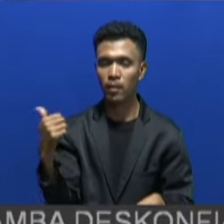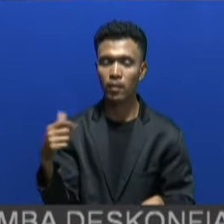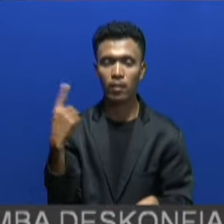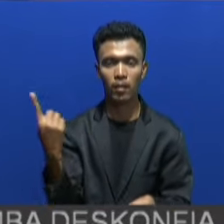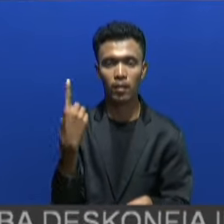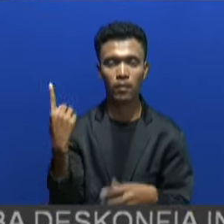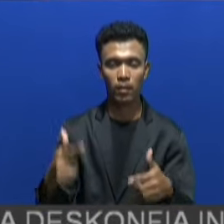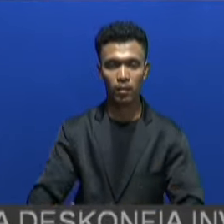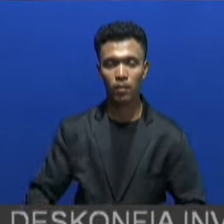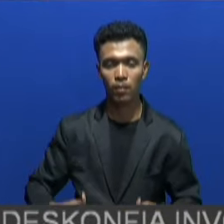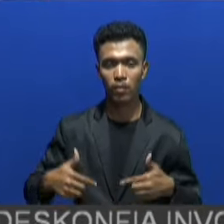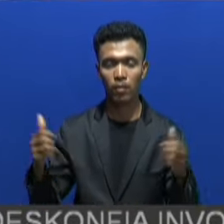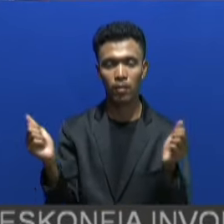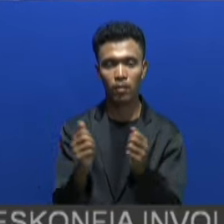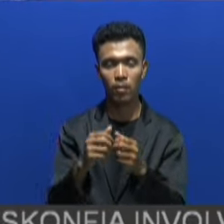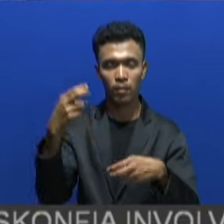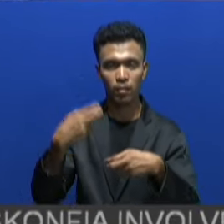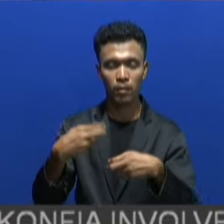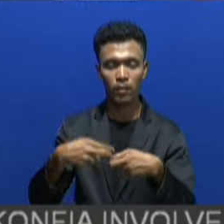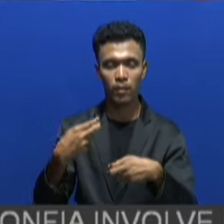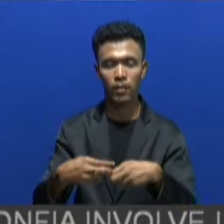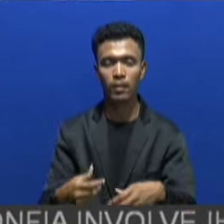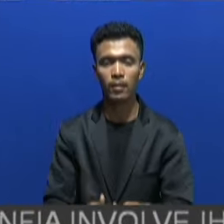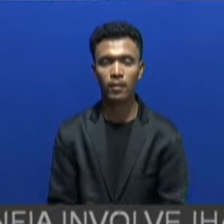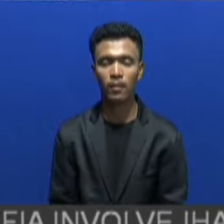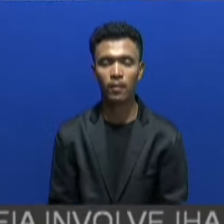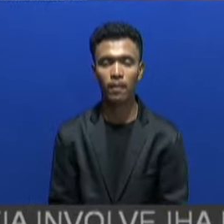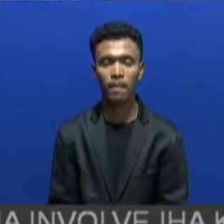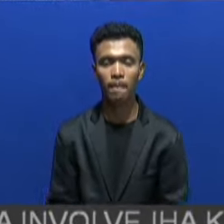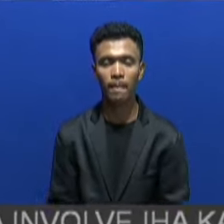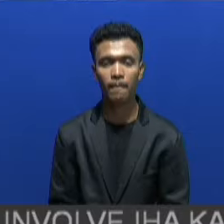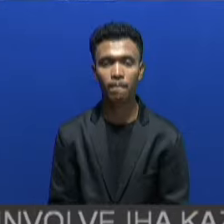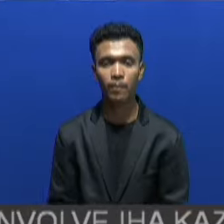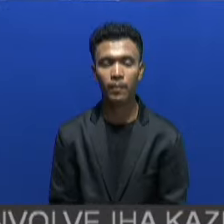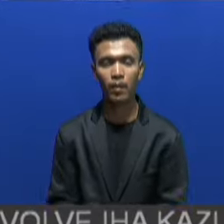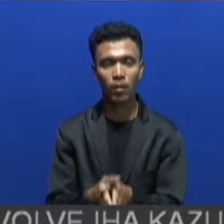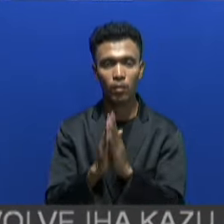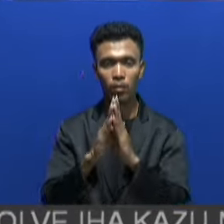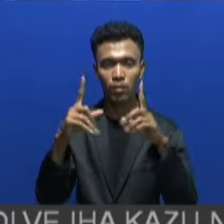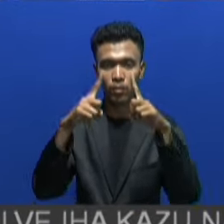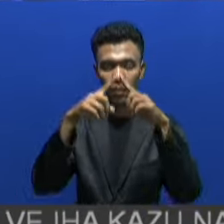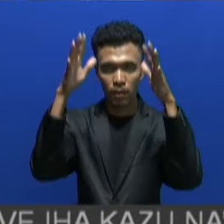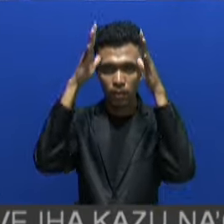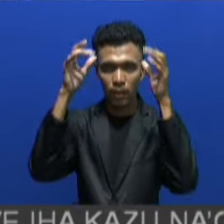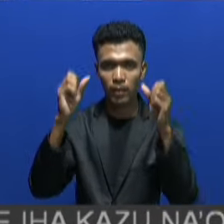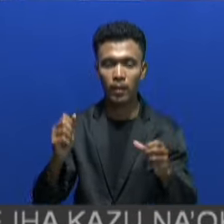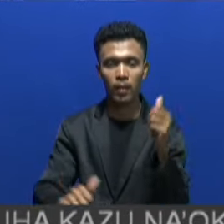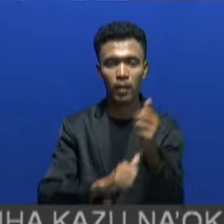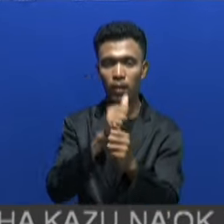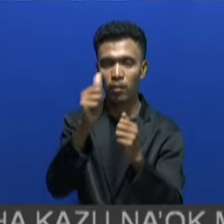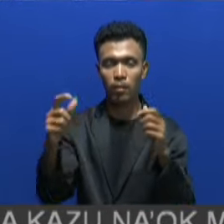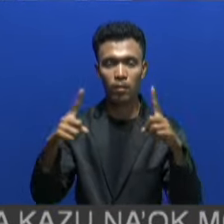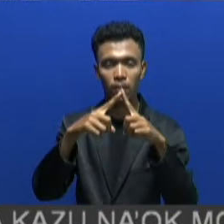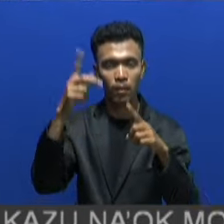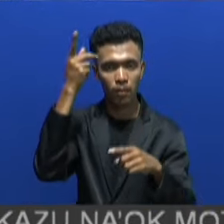é... Situação unida é bem vulnerável. Você vai atuar presidente da República, atuar